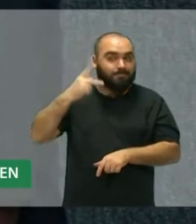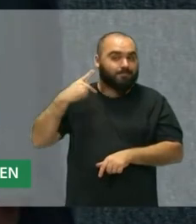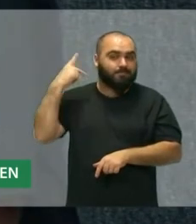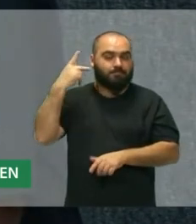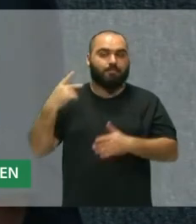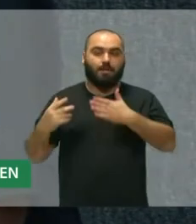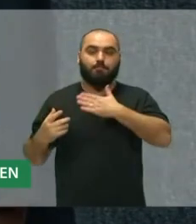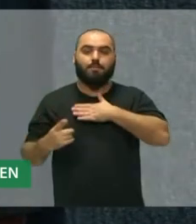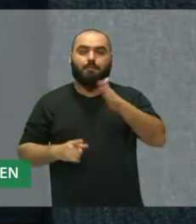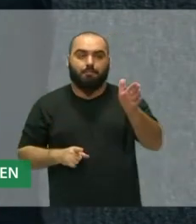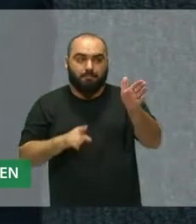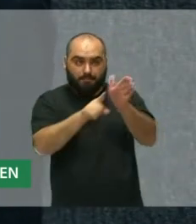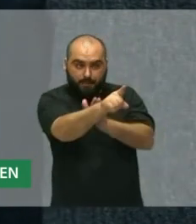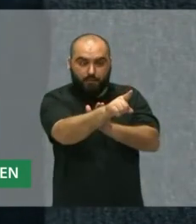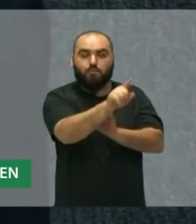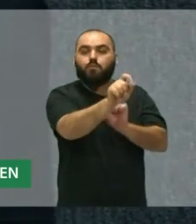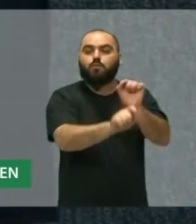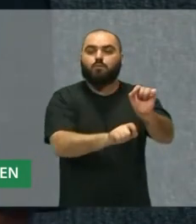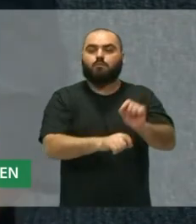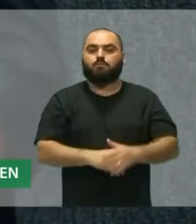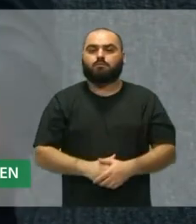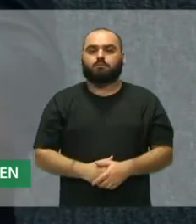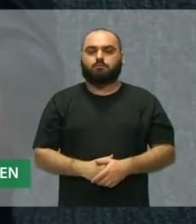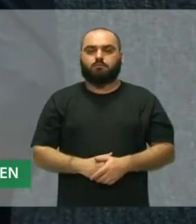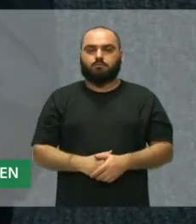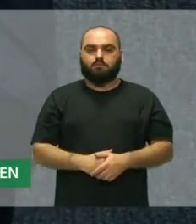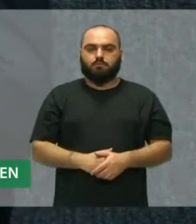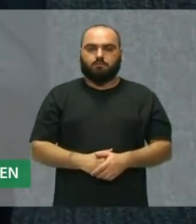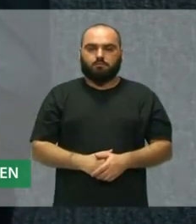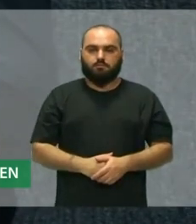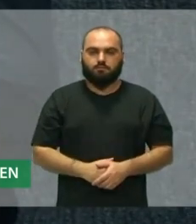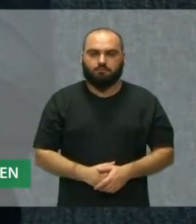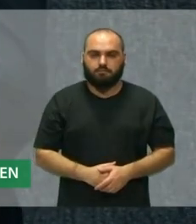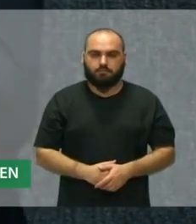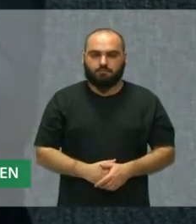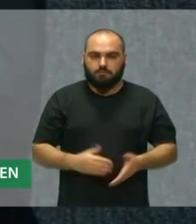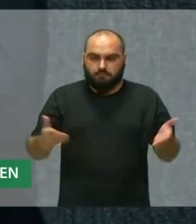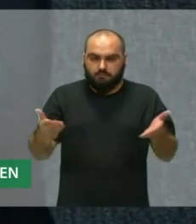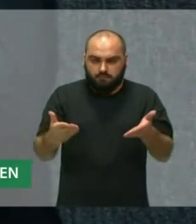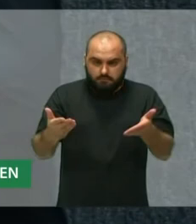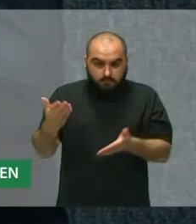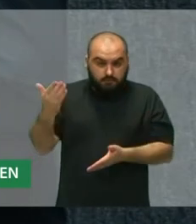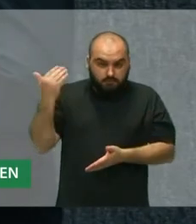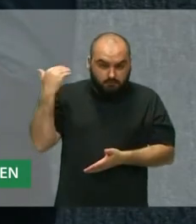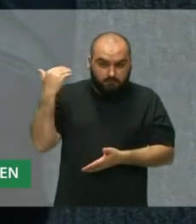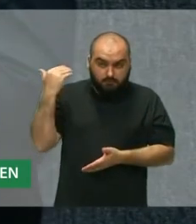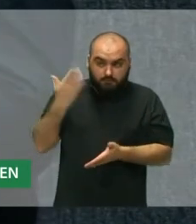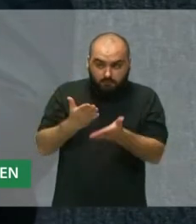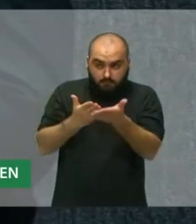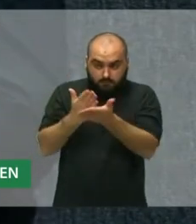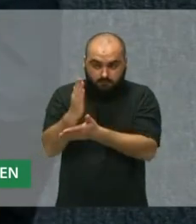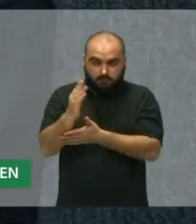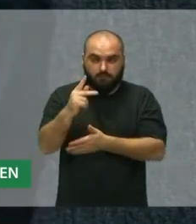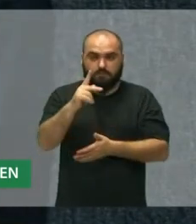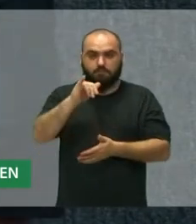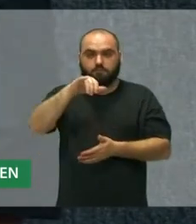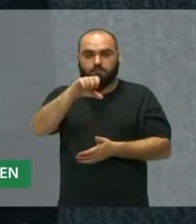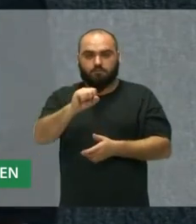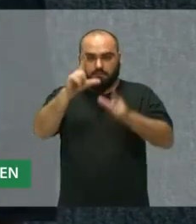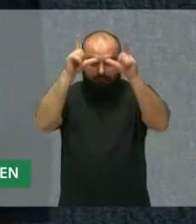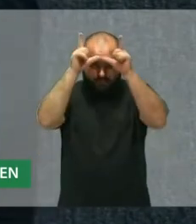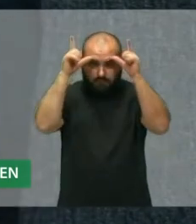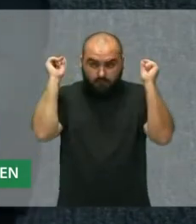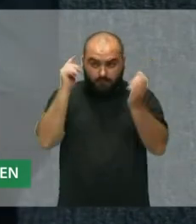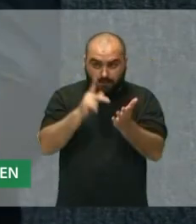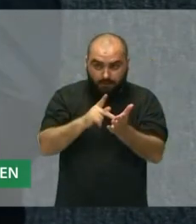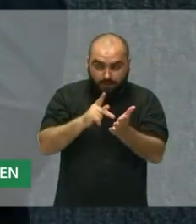minha pergunta para a senhora seria, agora há pouco tempo foi aprovado a lei do piso da enfermagem.